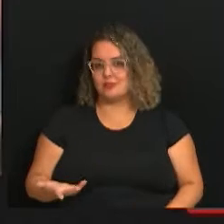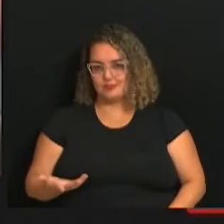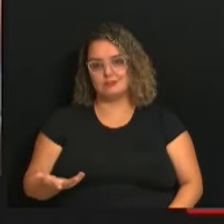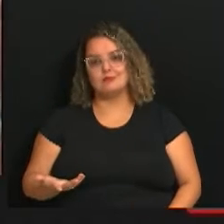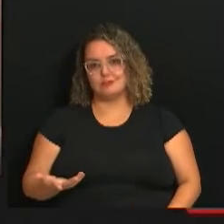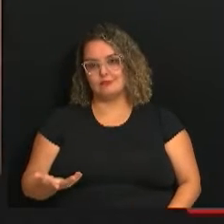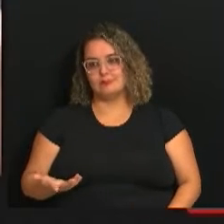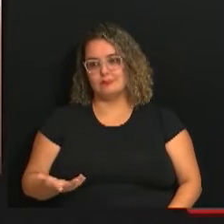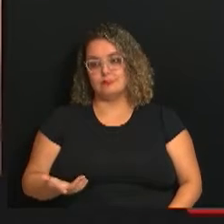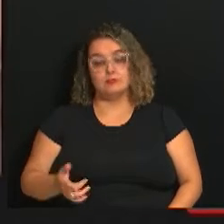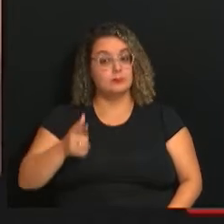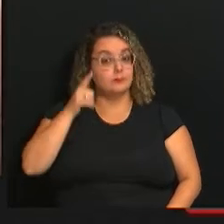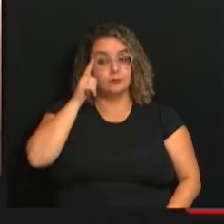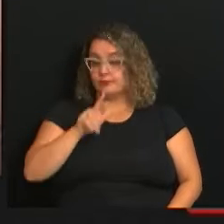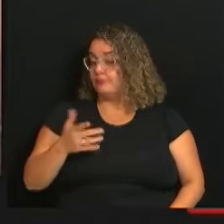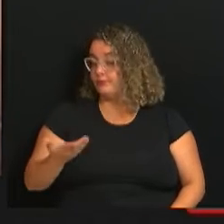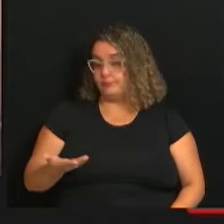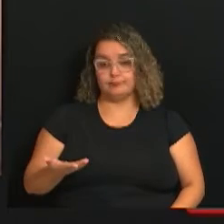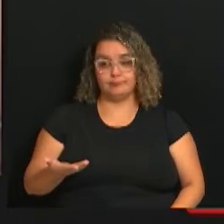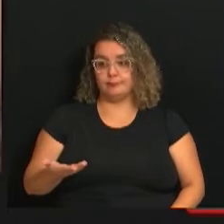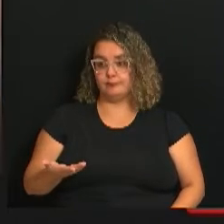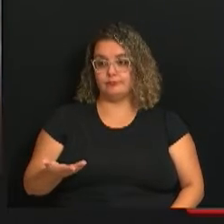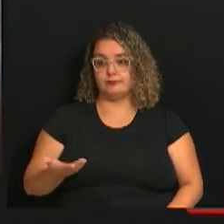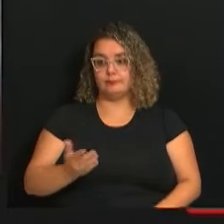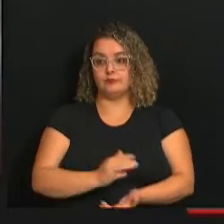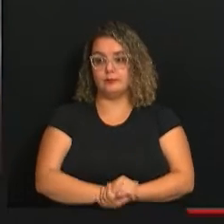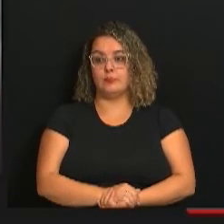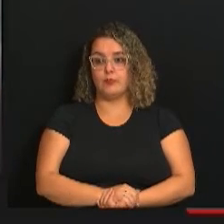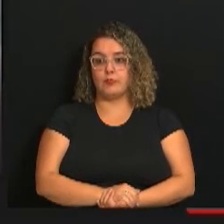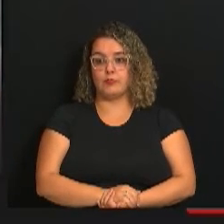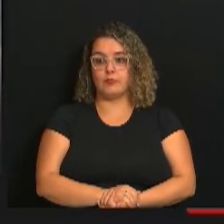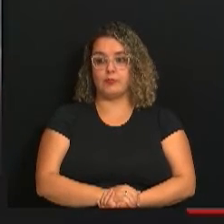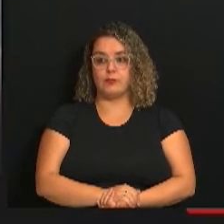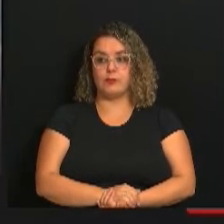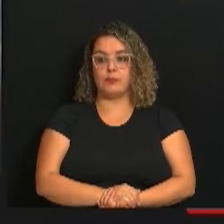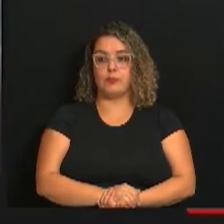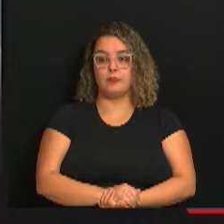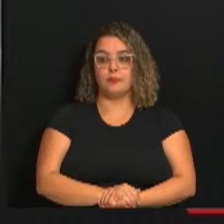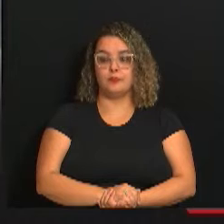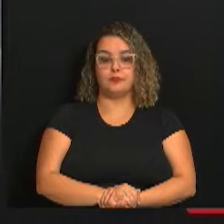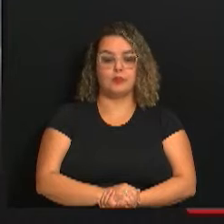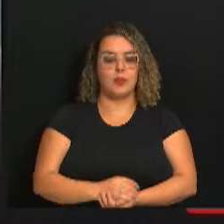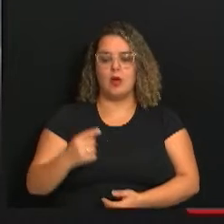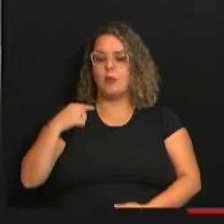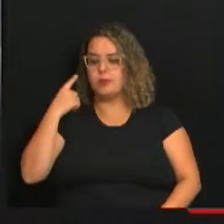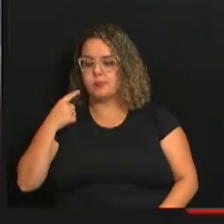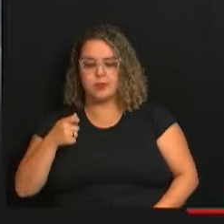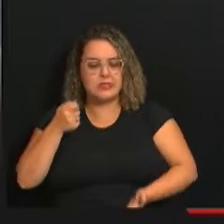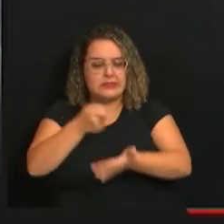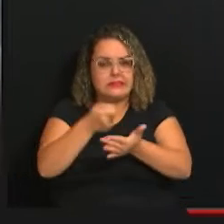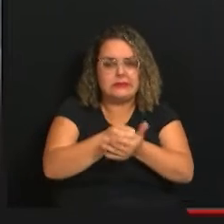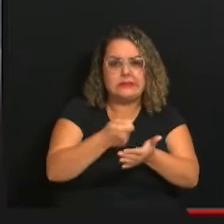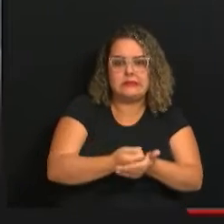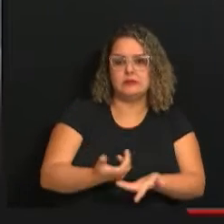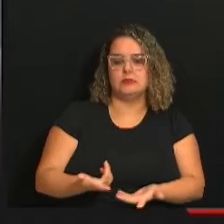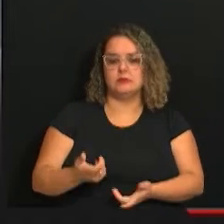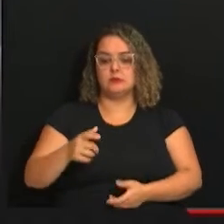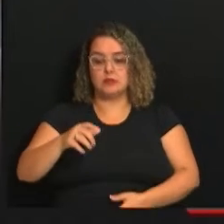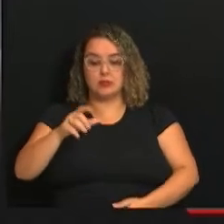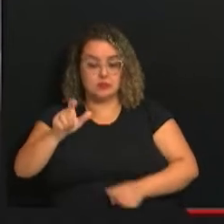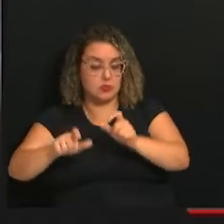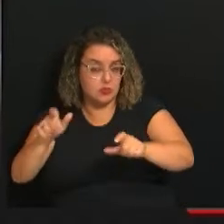casa, eu chegava muito cedo e saía muito tarde. Do fora eu só tinha 20 minutos, que era quando eu fechava a minha porta e almoçava. Cadê o